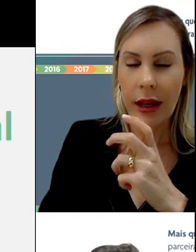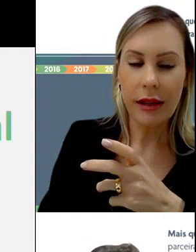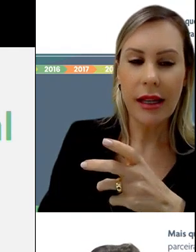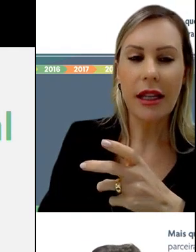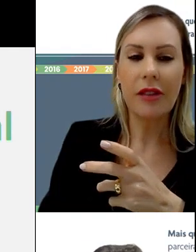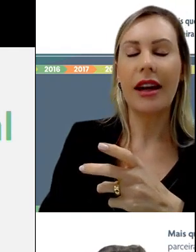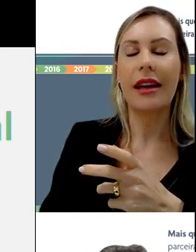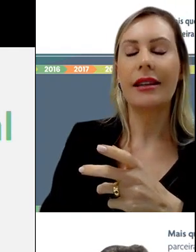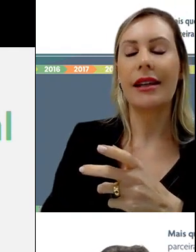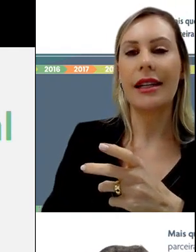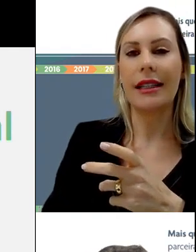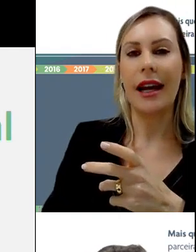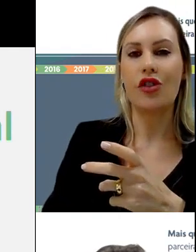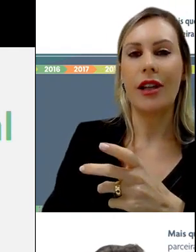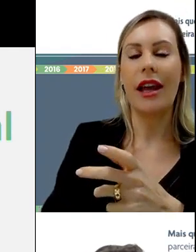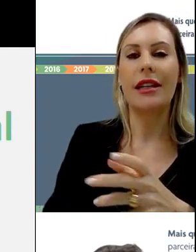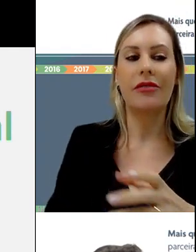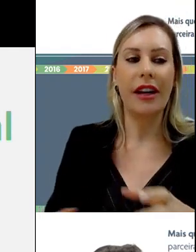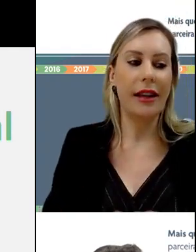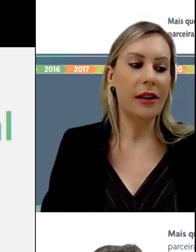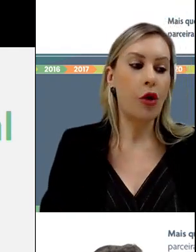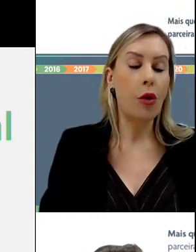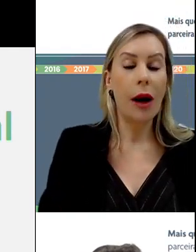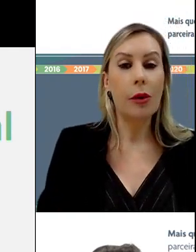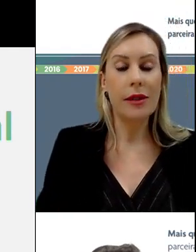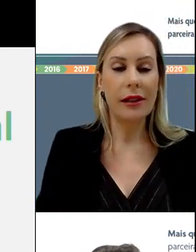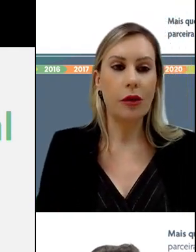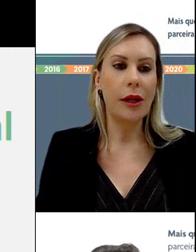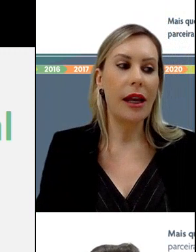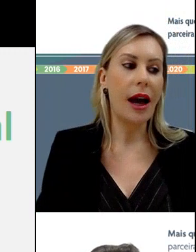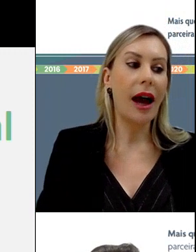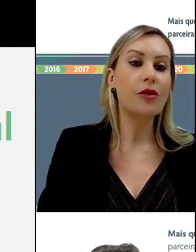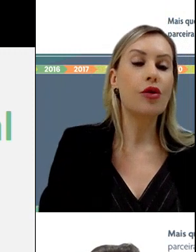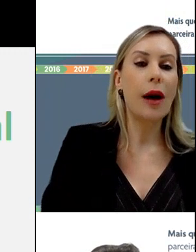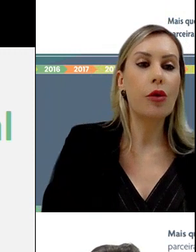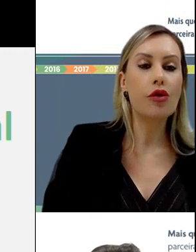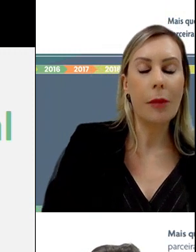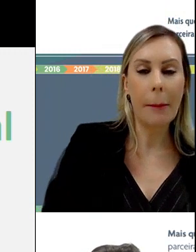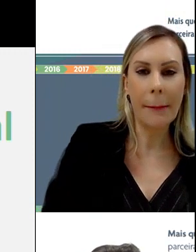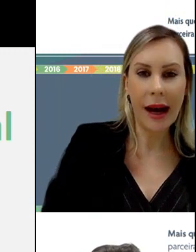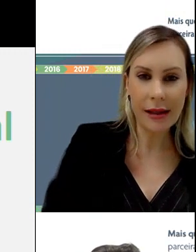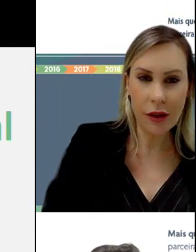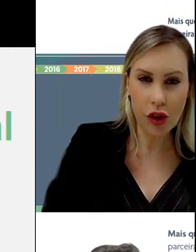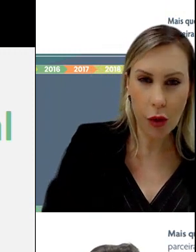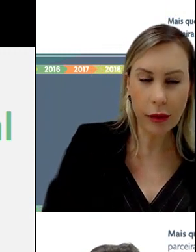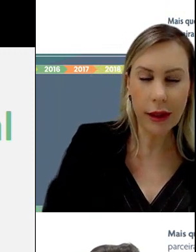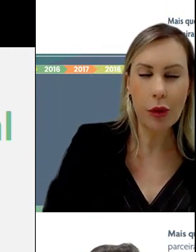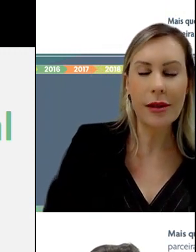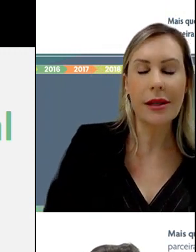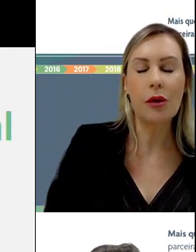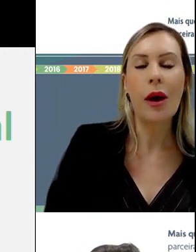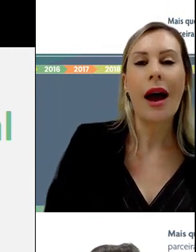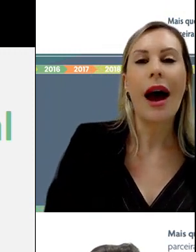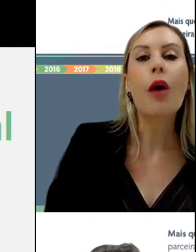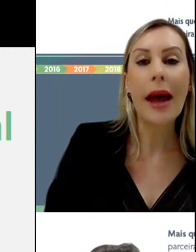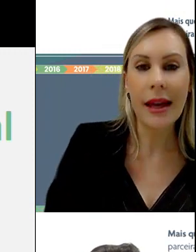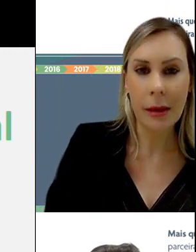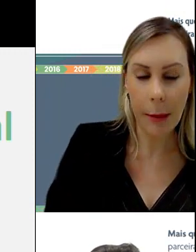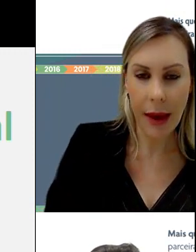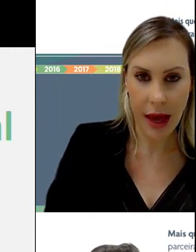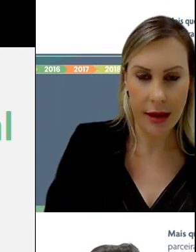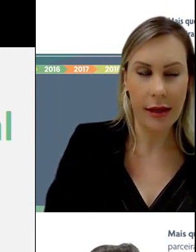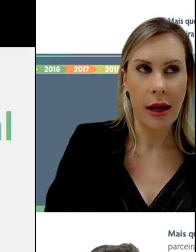paridade. O que significa integralidade, né? Ele vai ter como aposentadoria a sua última base de contribuição